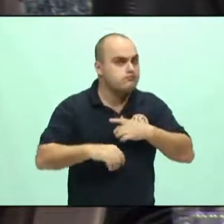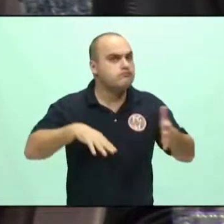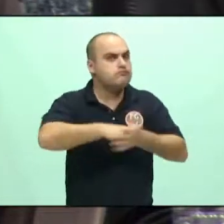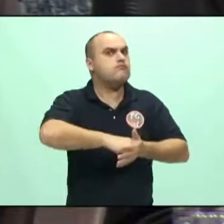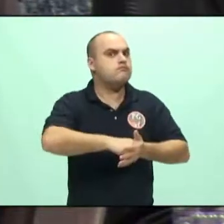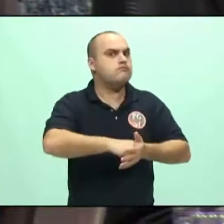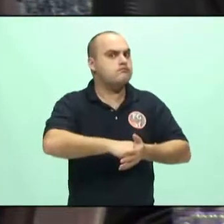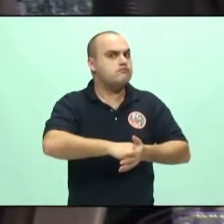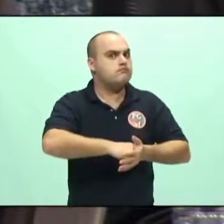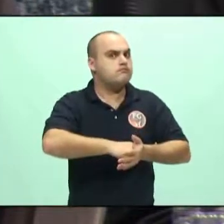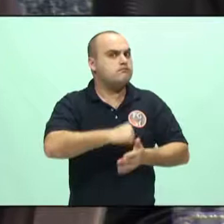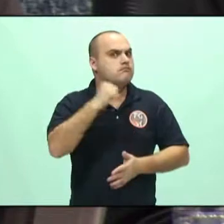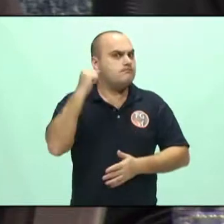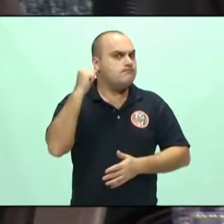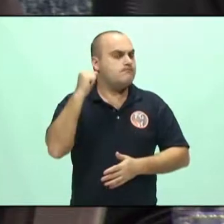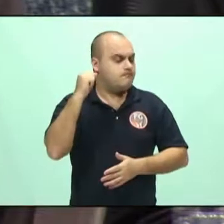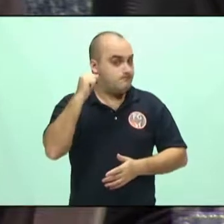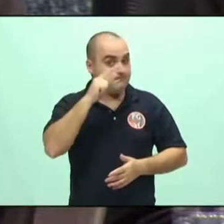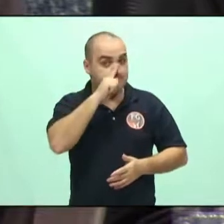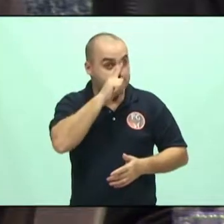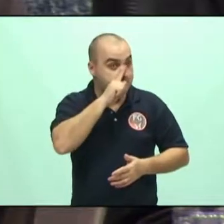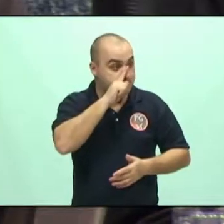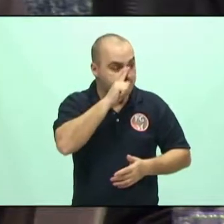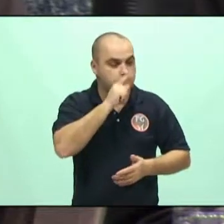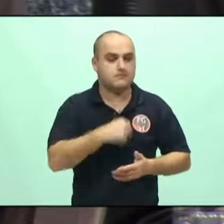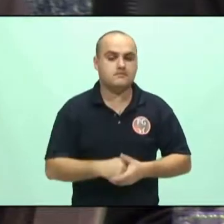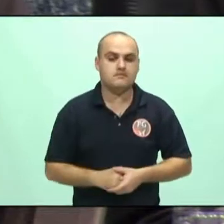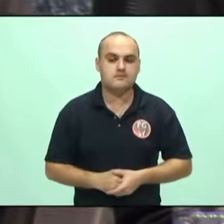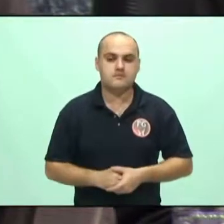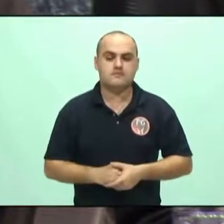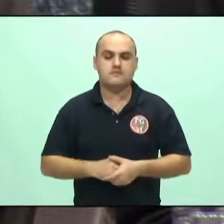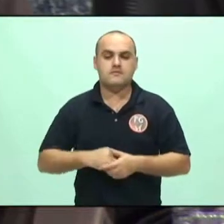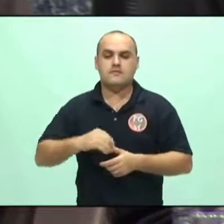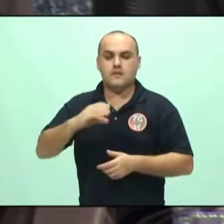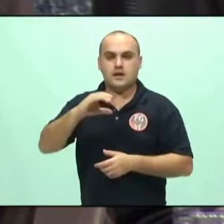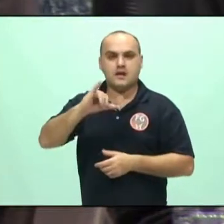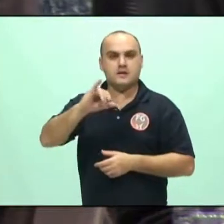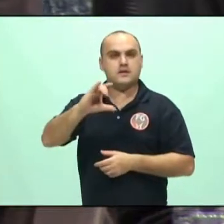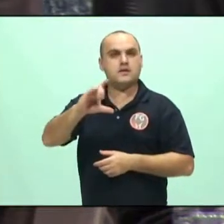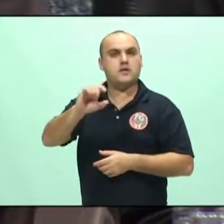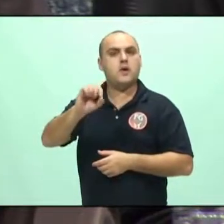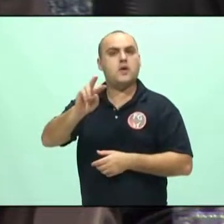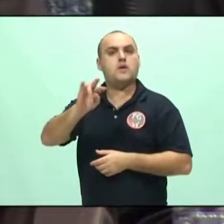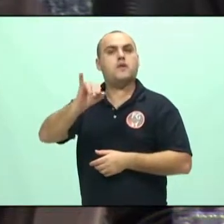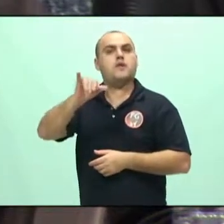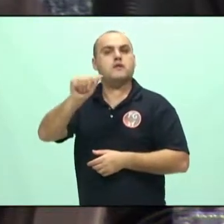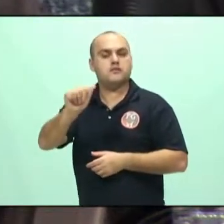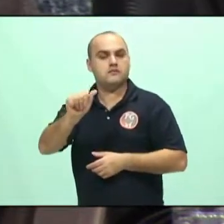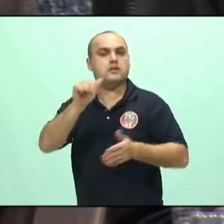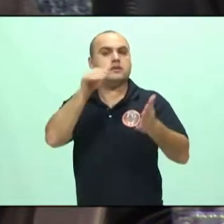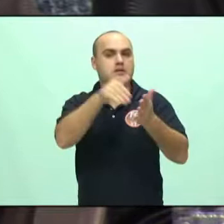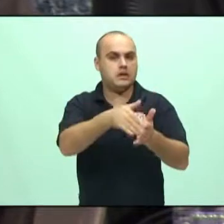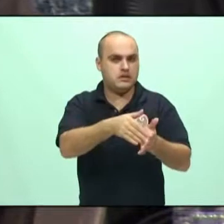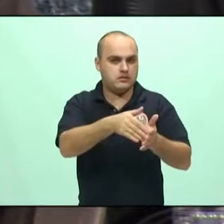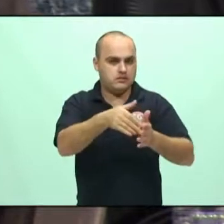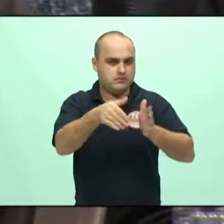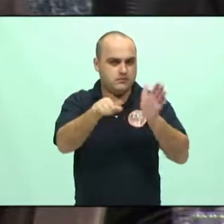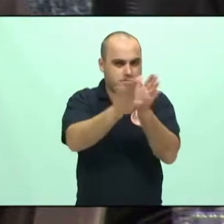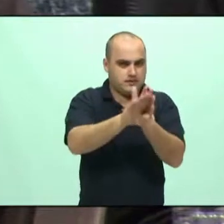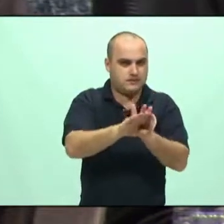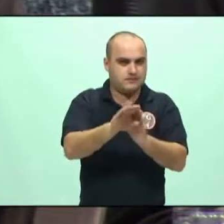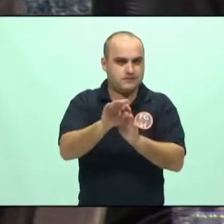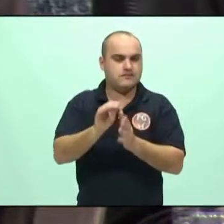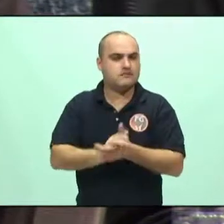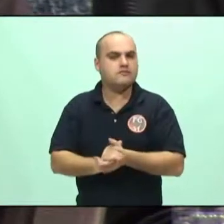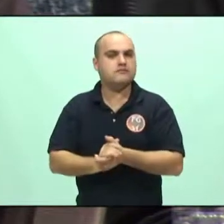terrível aí descobri que a ciclovia vai até ali na entrada do Espinheiros dali pra frente eles vão fazer uma